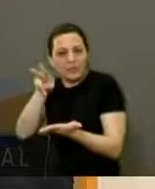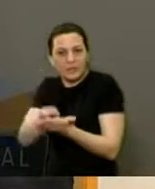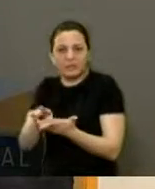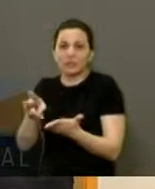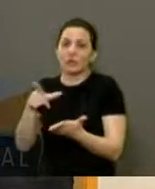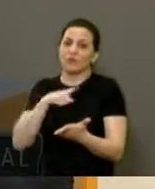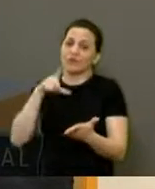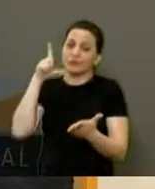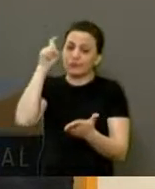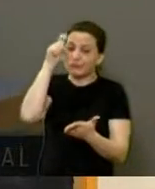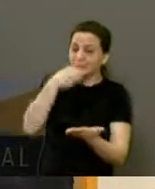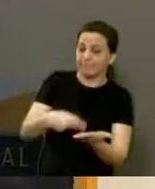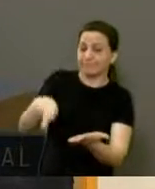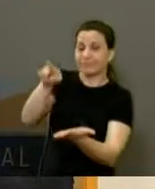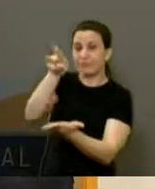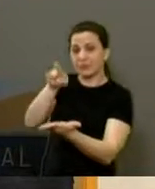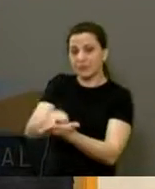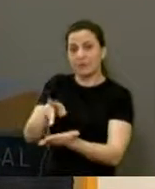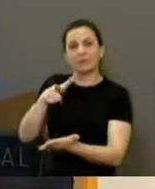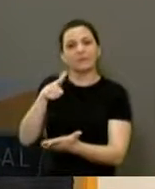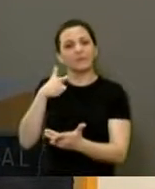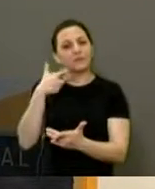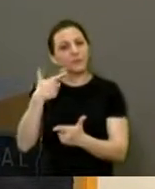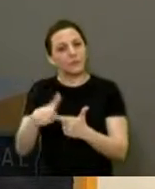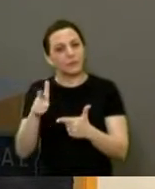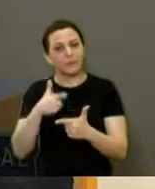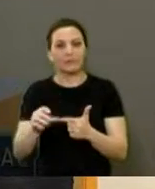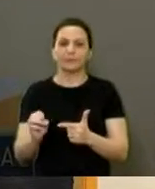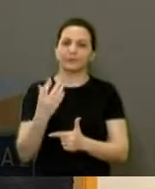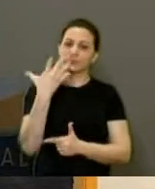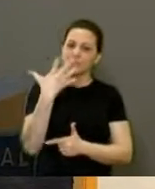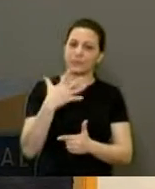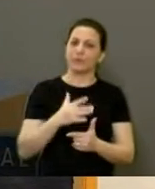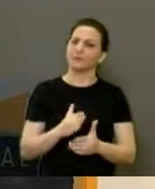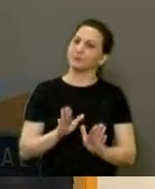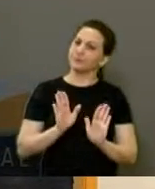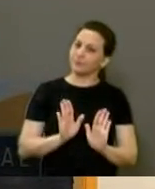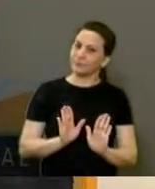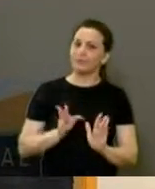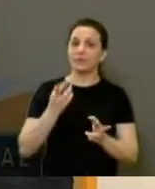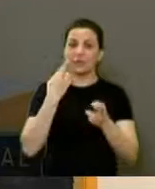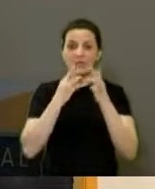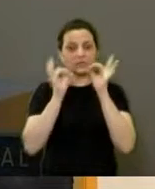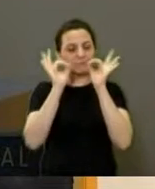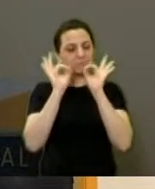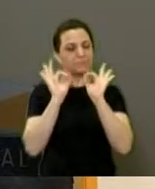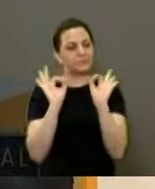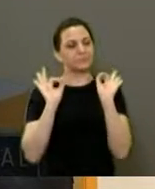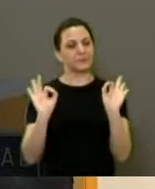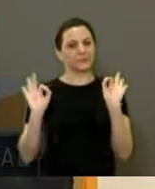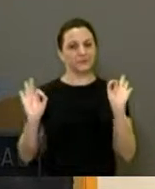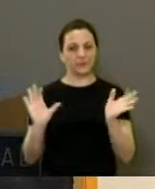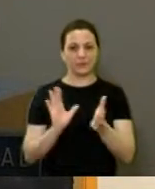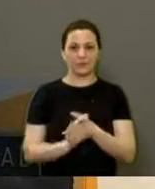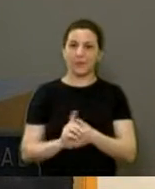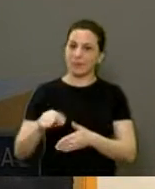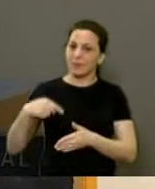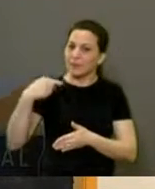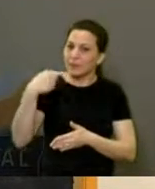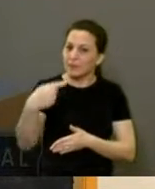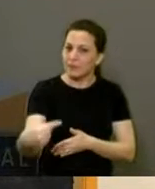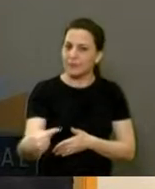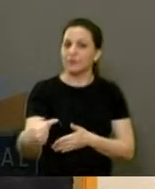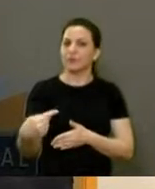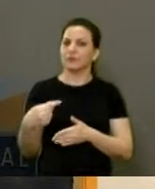essa dificuldade, que houve esse problema. Então, até aí, as críticas são perfeitas. A partir daí,